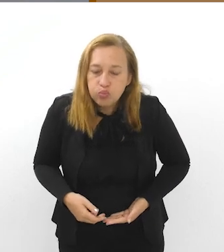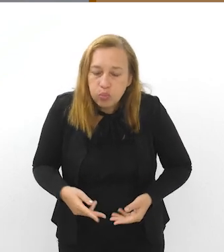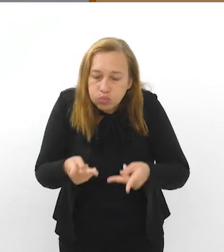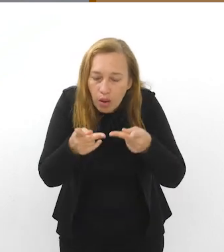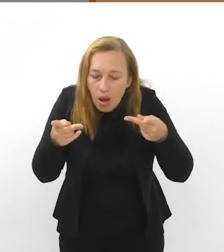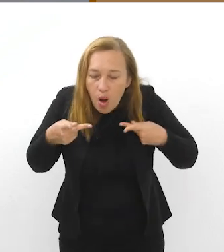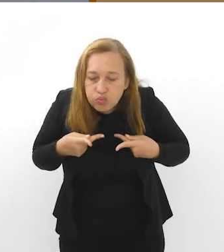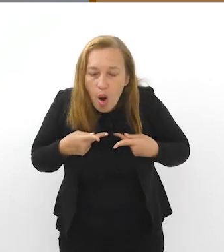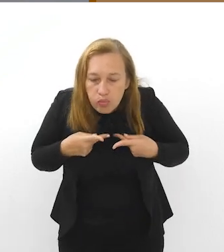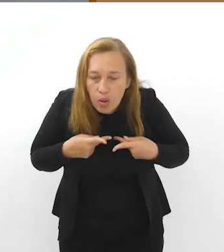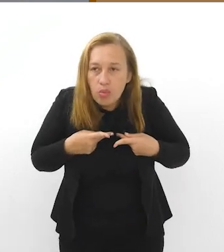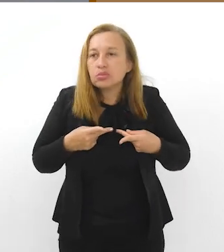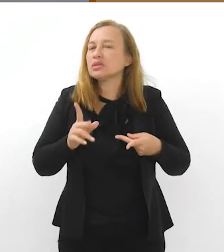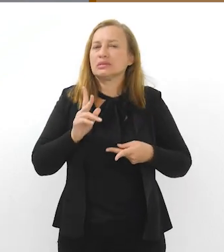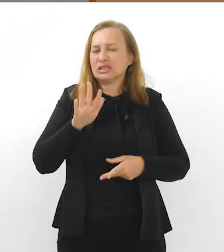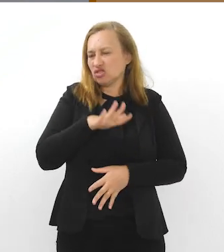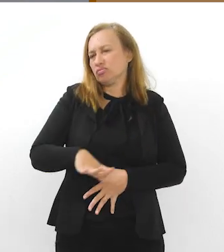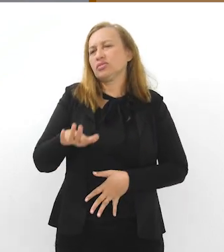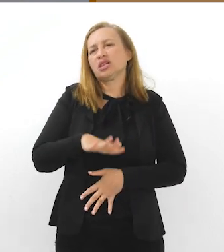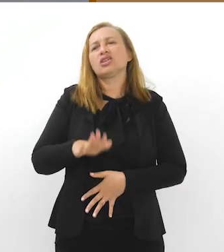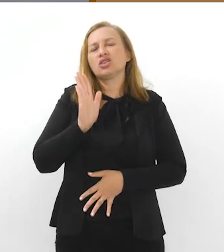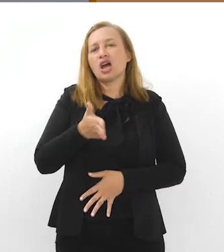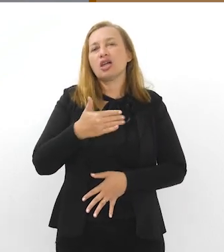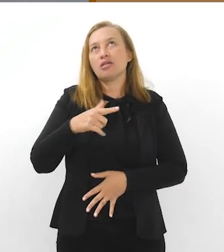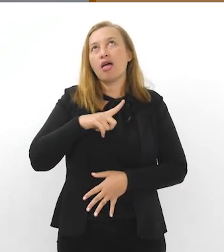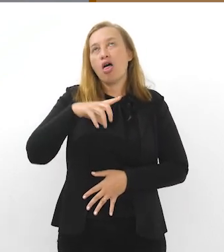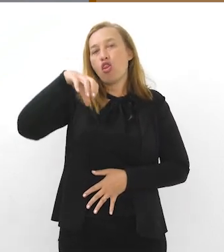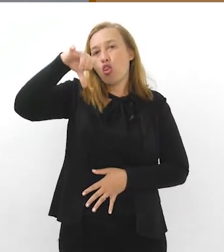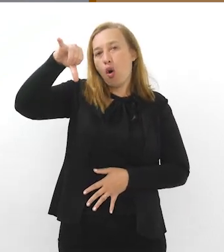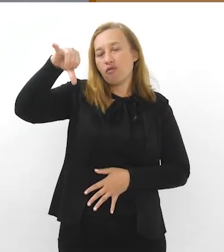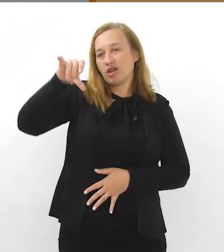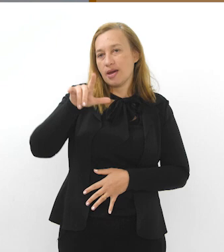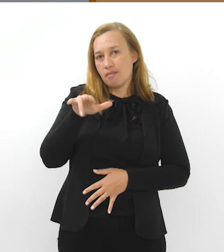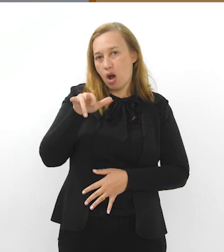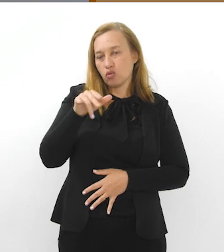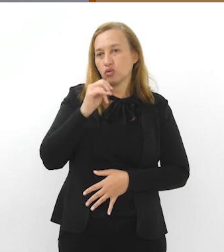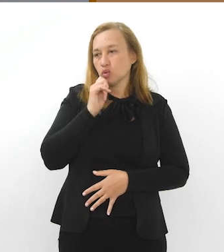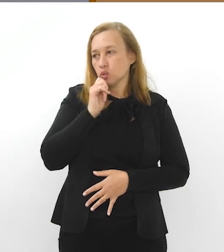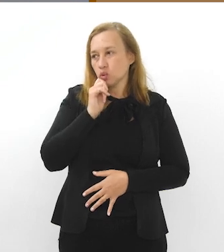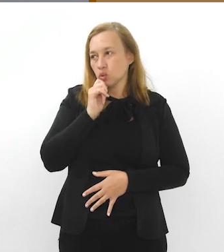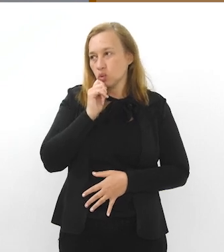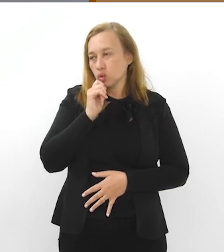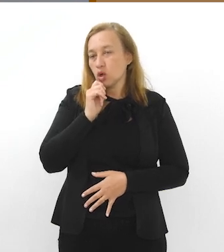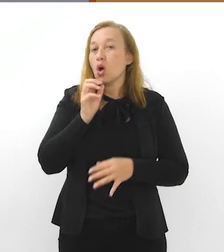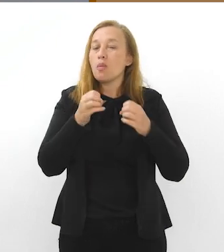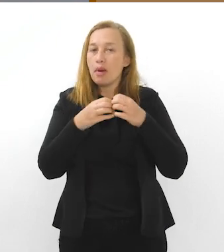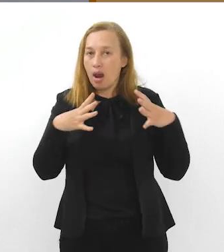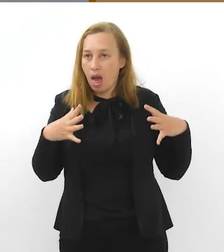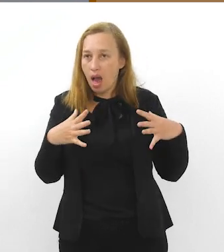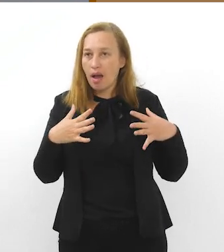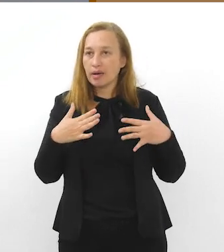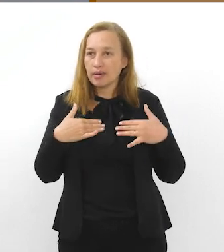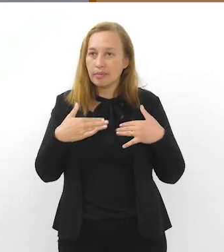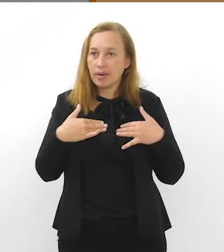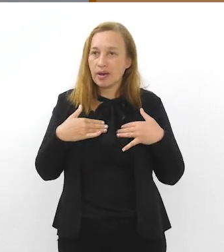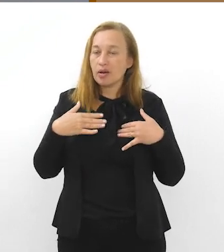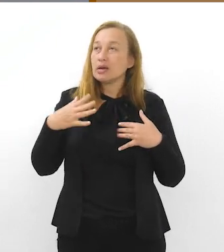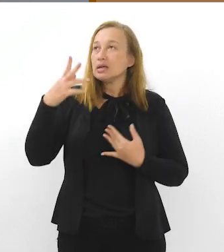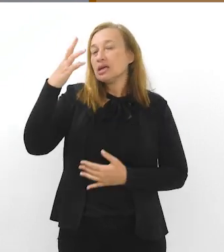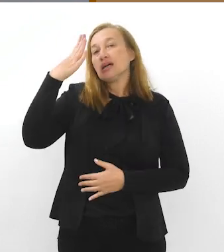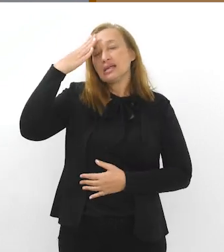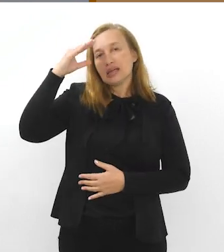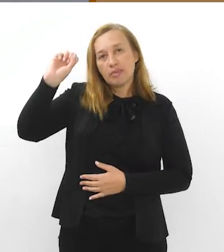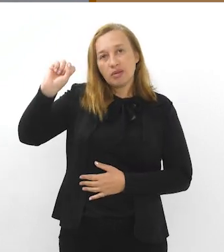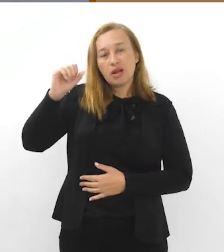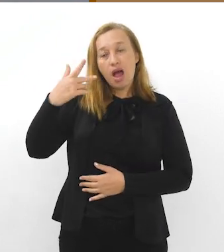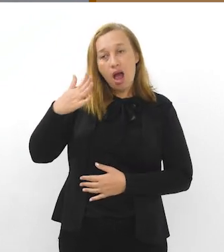prato, desde criança. Nós éramos em 9. E eu falo que um dos milagres é a sabedoria da minha mãe.